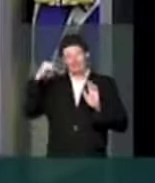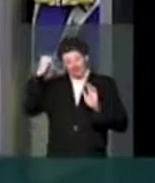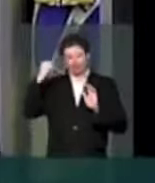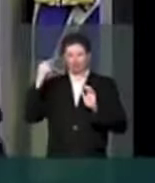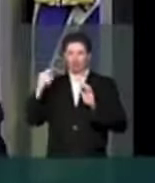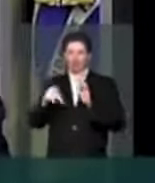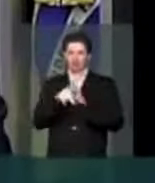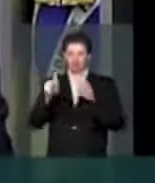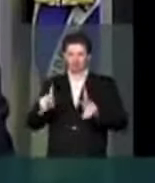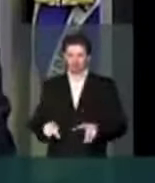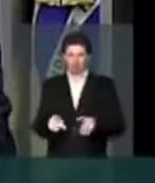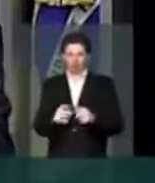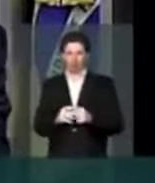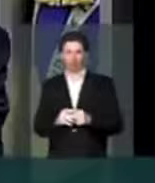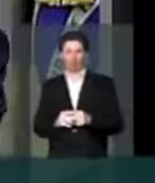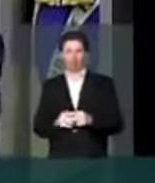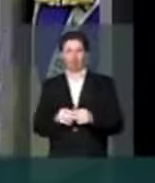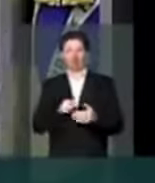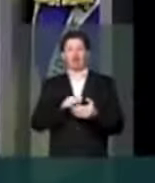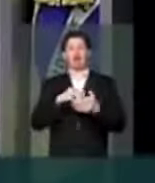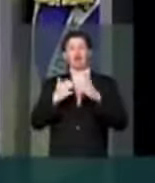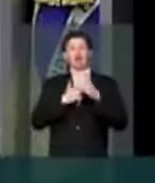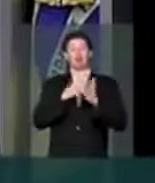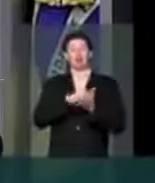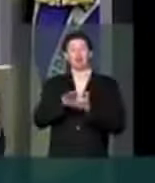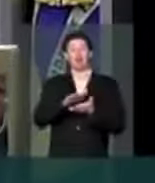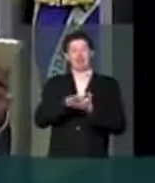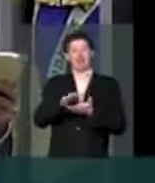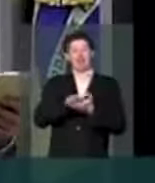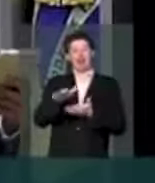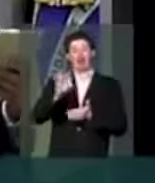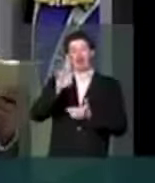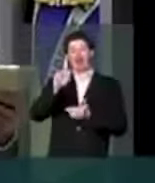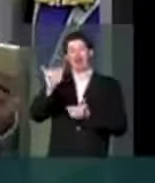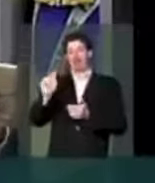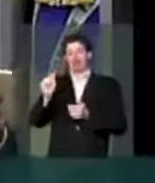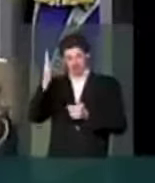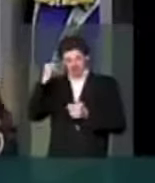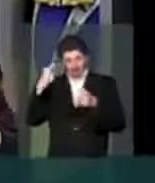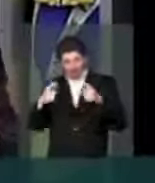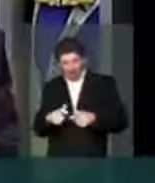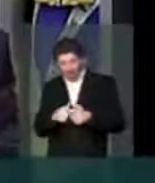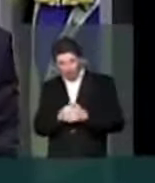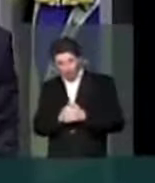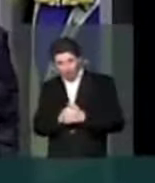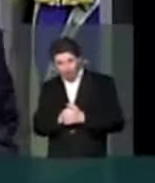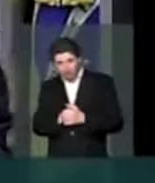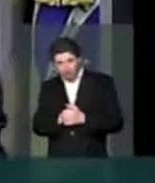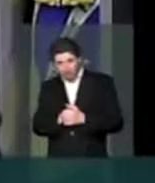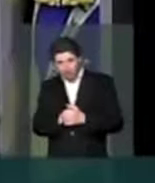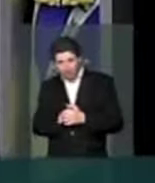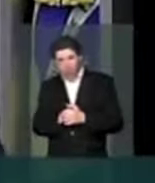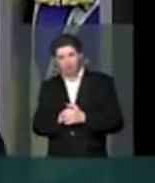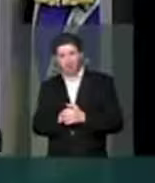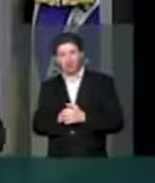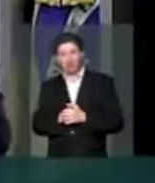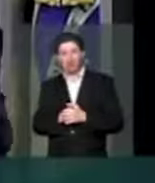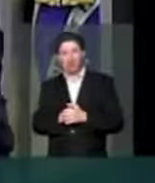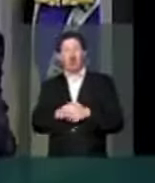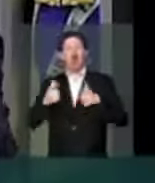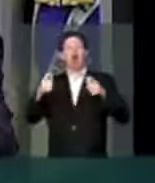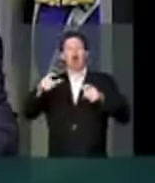brasileiro, está aqui a gráfica Atitude. Sabe aonde é a gráfica Atitude? Onde